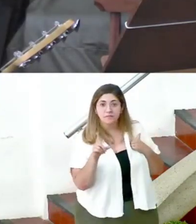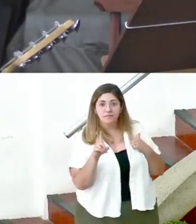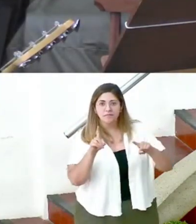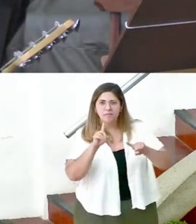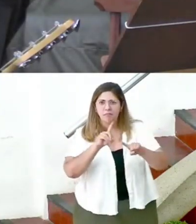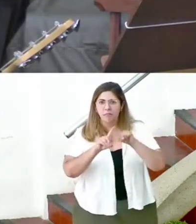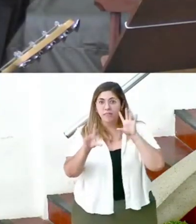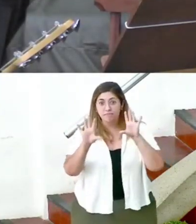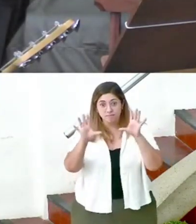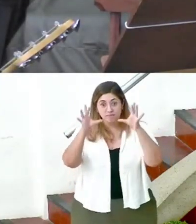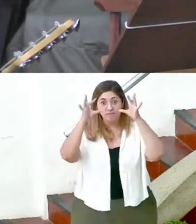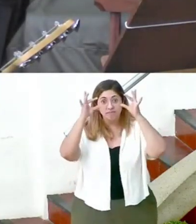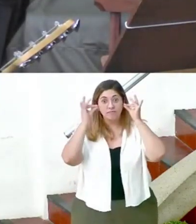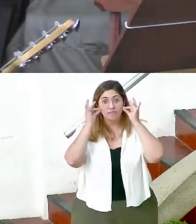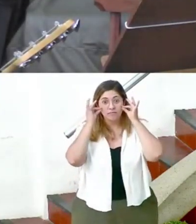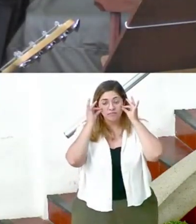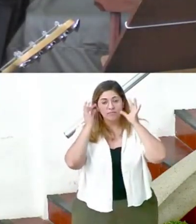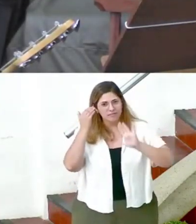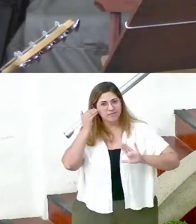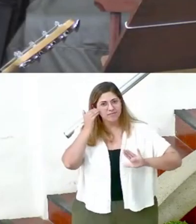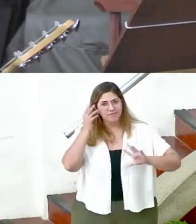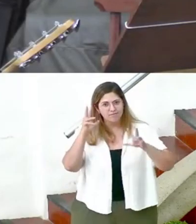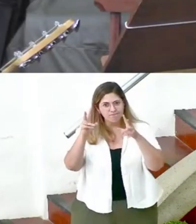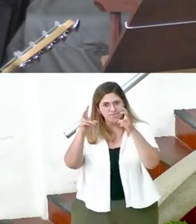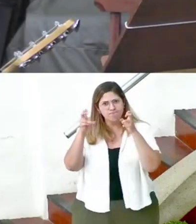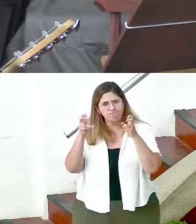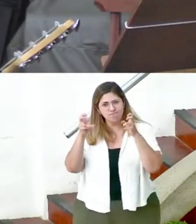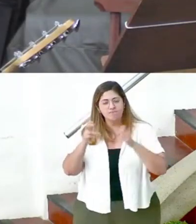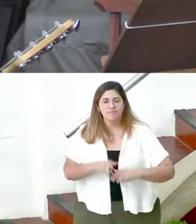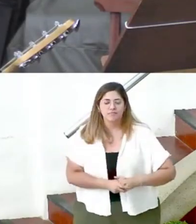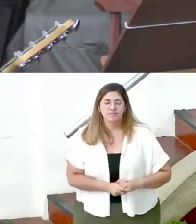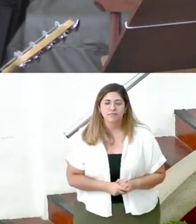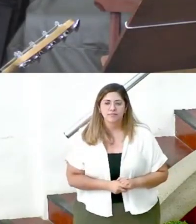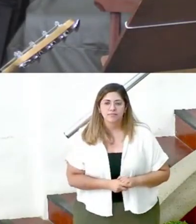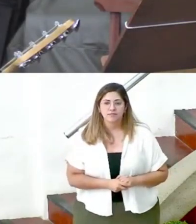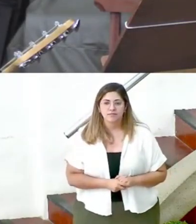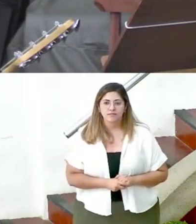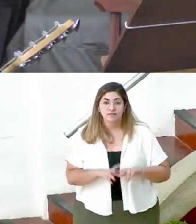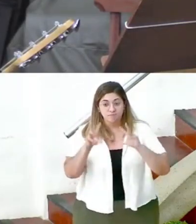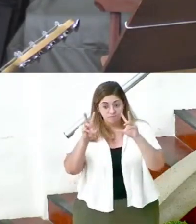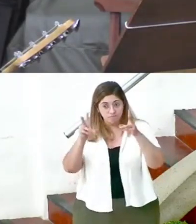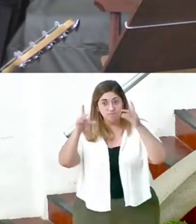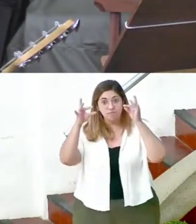olhe bem, preste atenção. Essa que é a ideia aqui: repare,